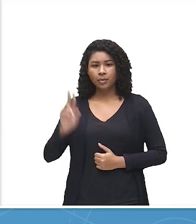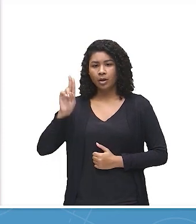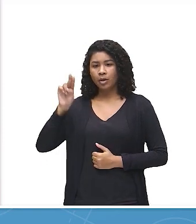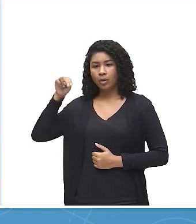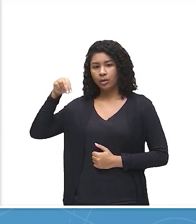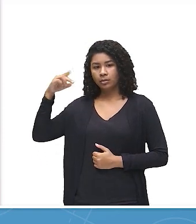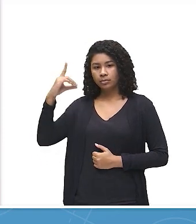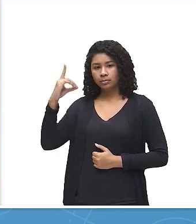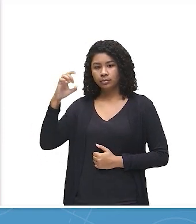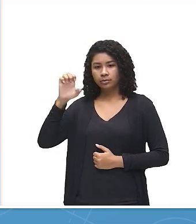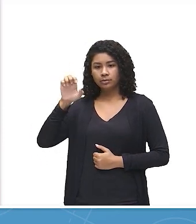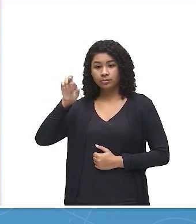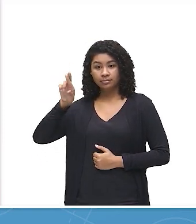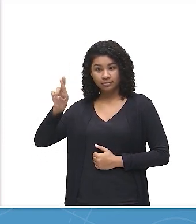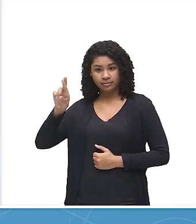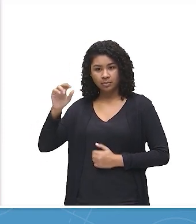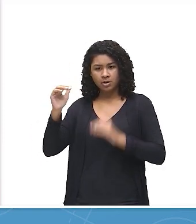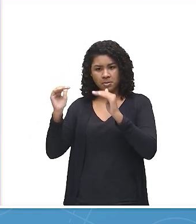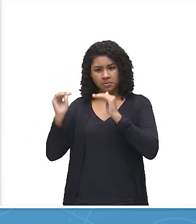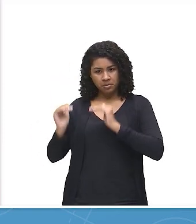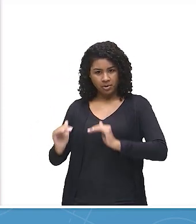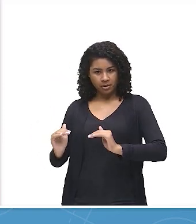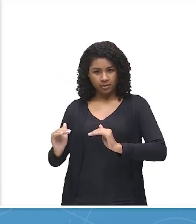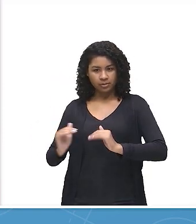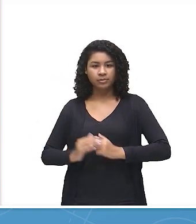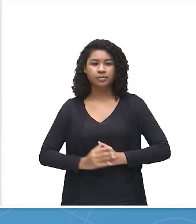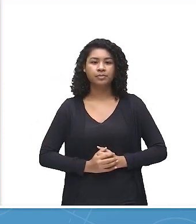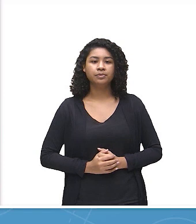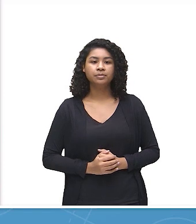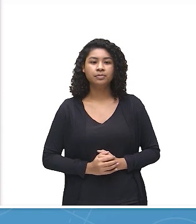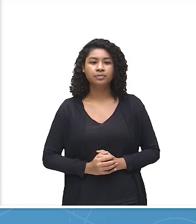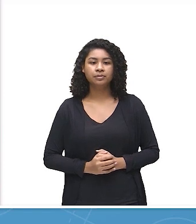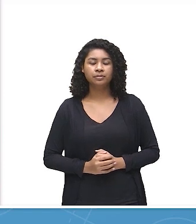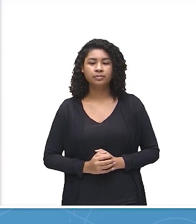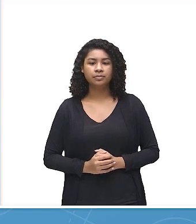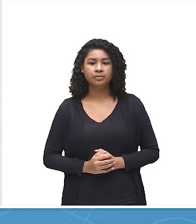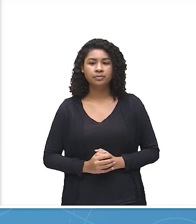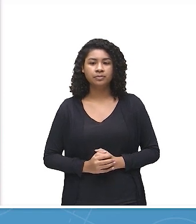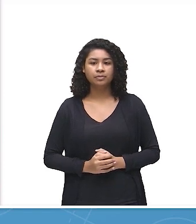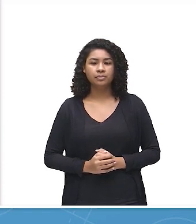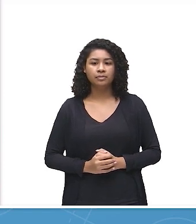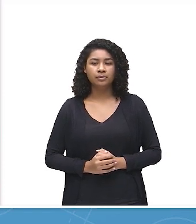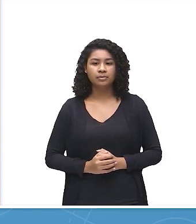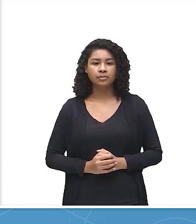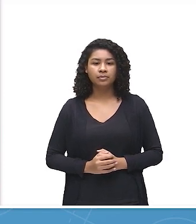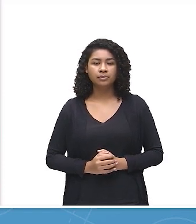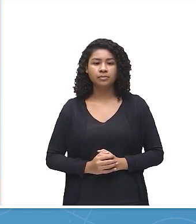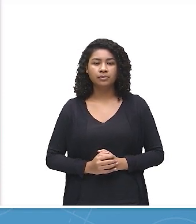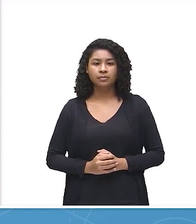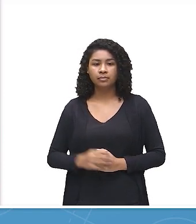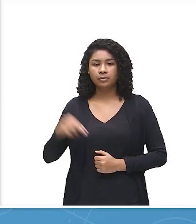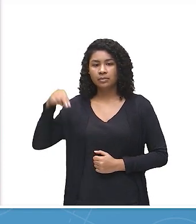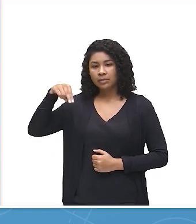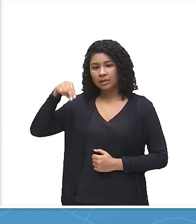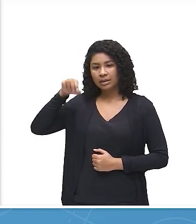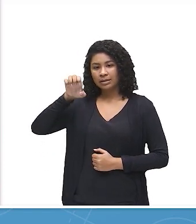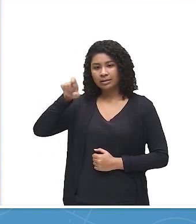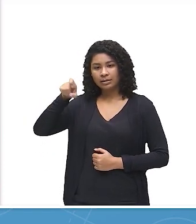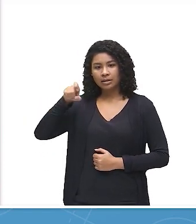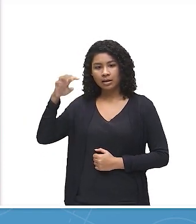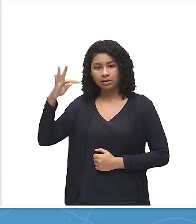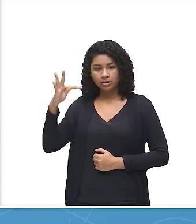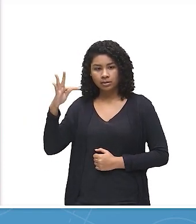Preposition in significa dentro, tá? Tem que saber o significado delas, tá,